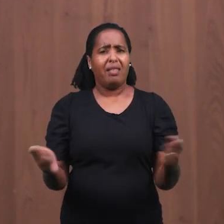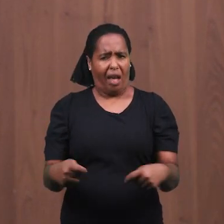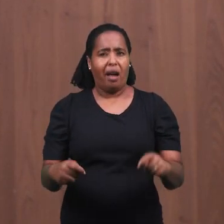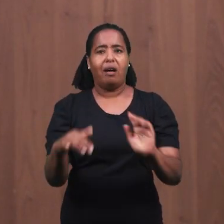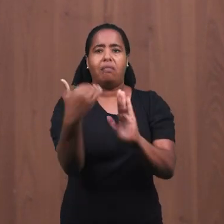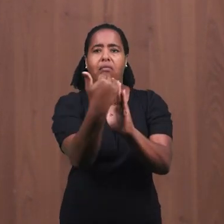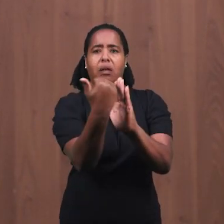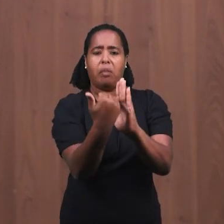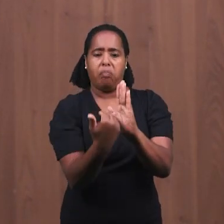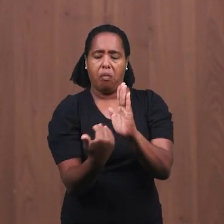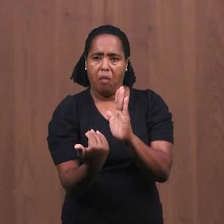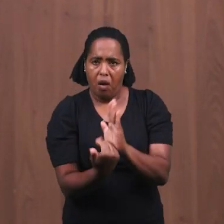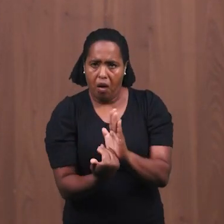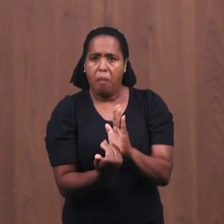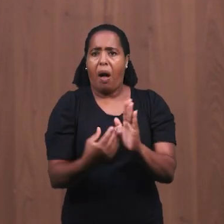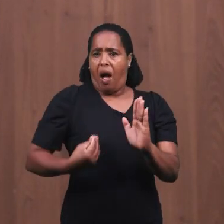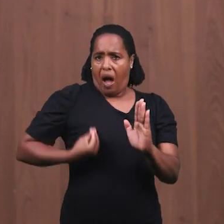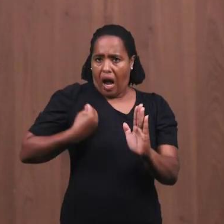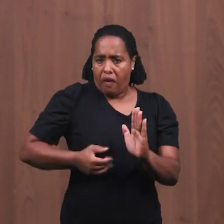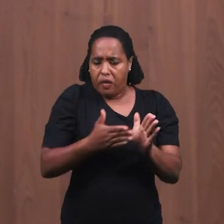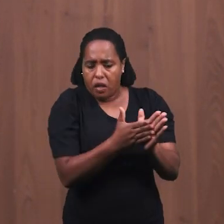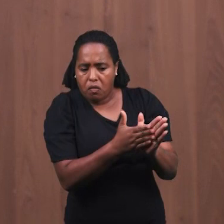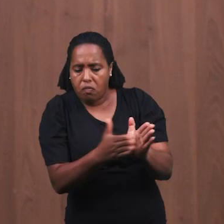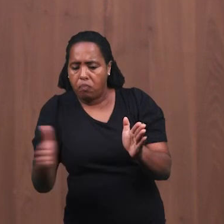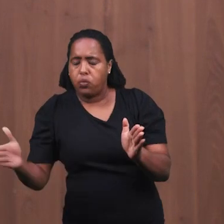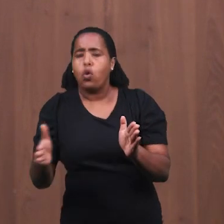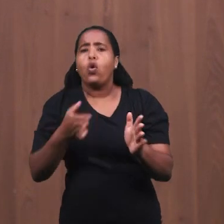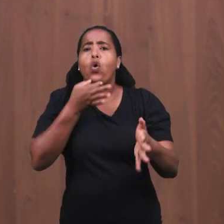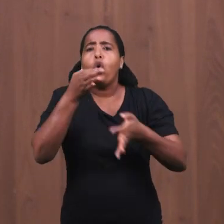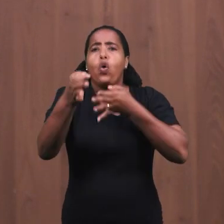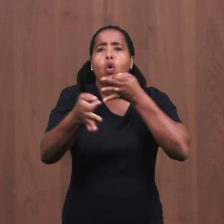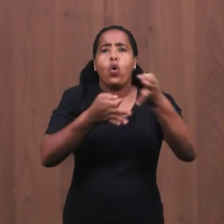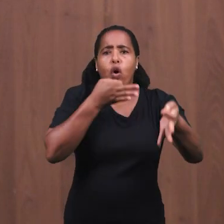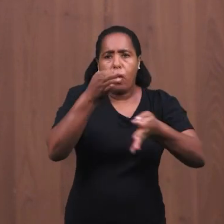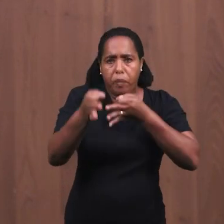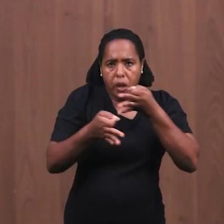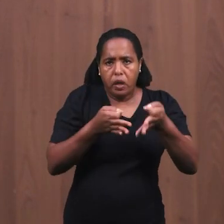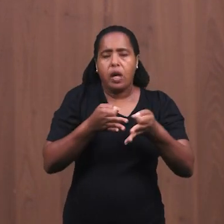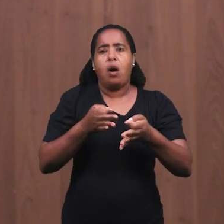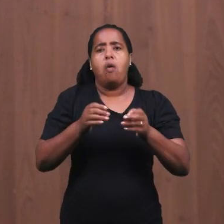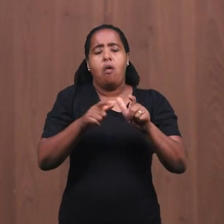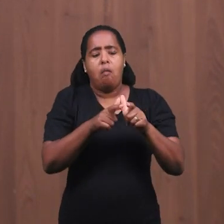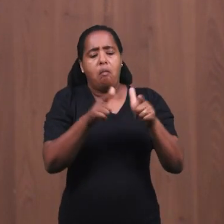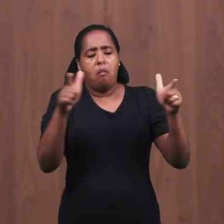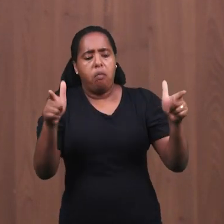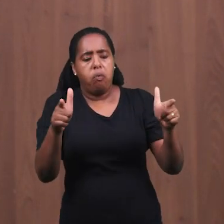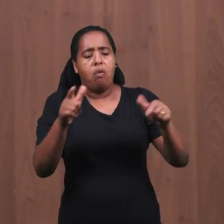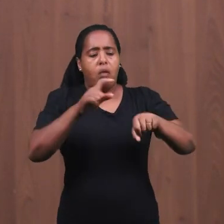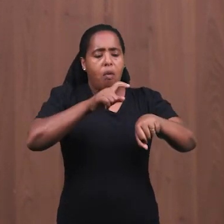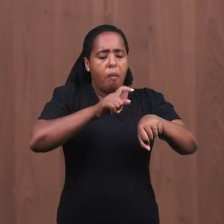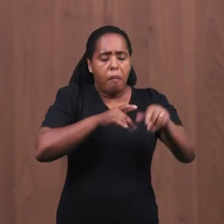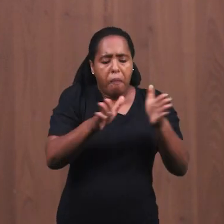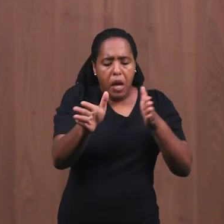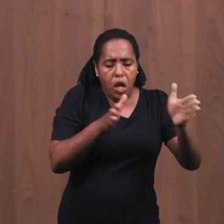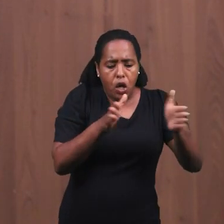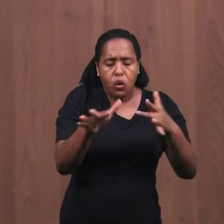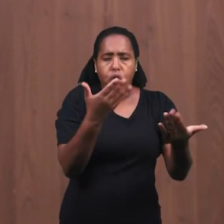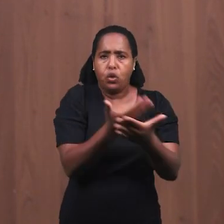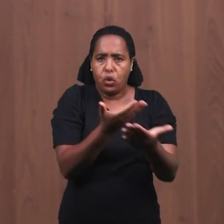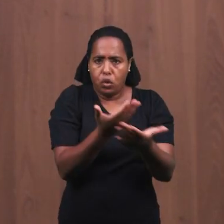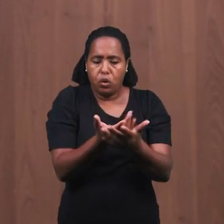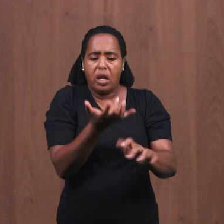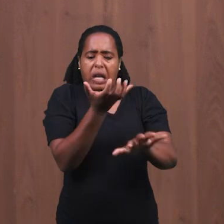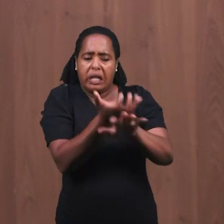possível organizar a rotina. Uma sugestão é dedicar um maior tempo de estudos naquelas disciplinas que terão